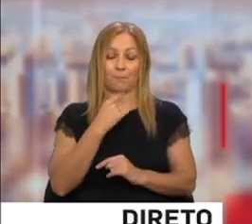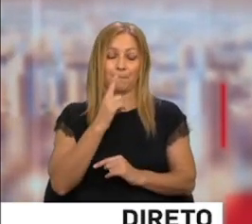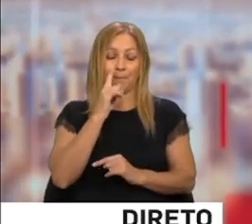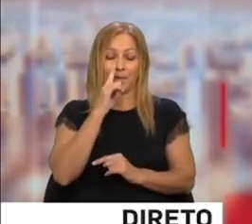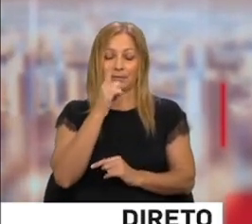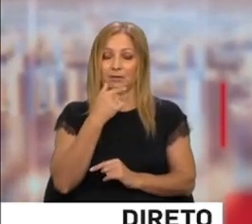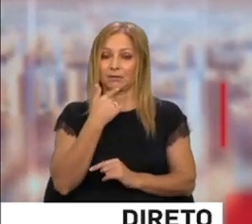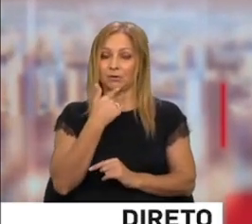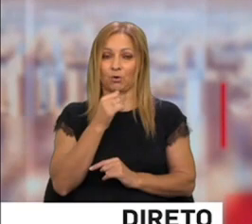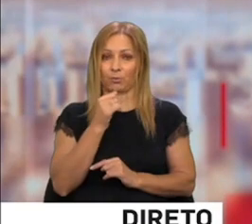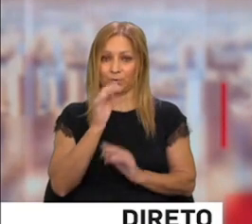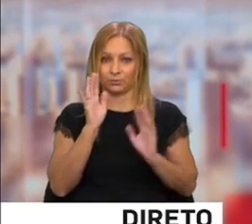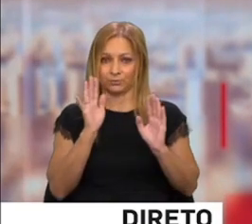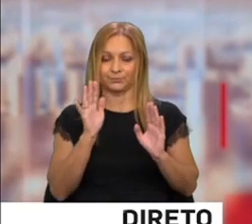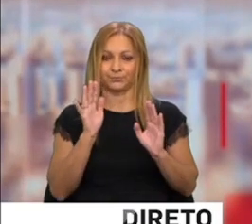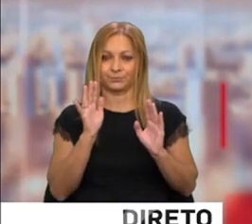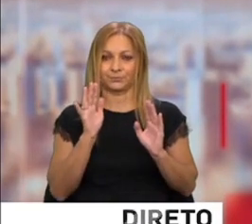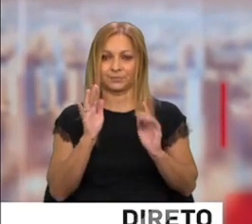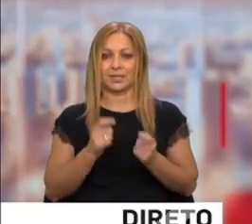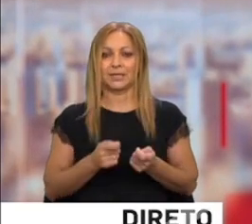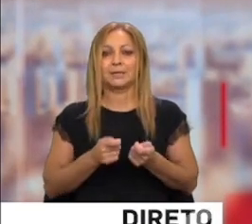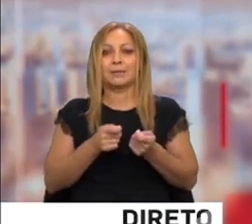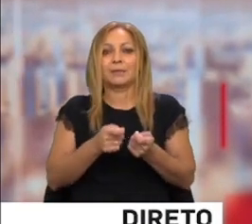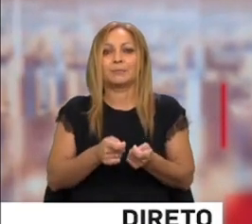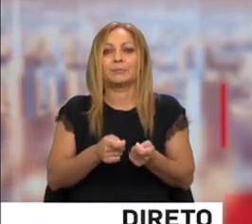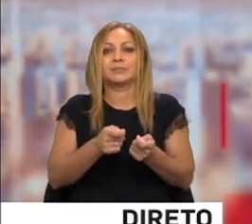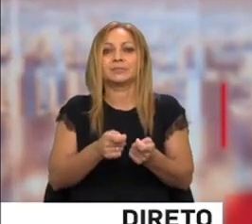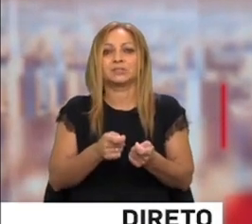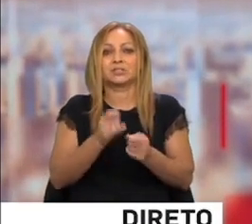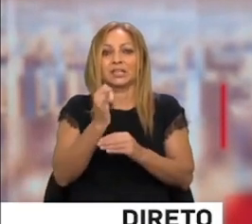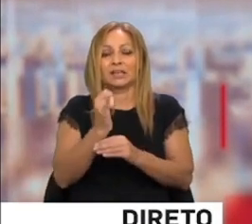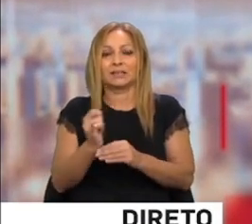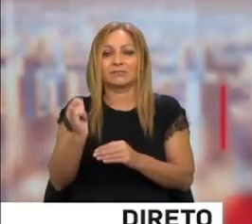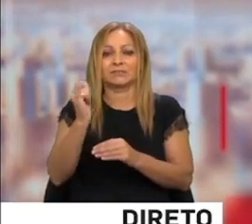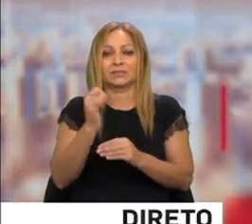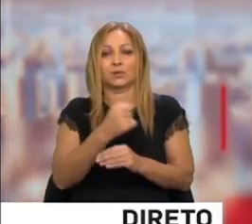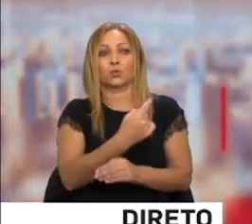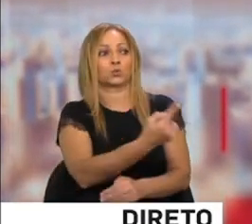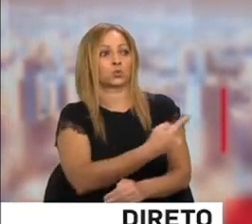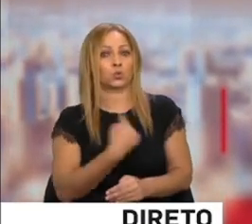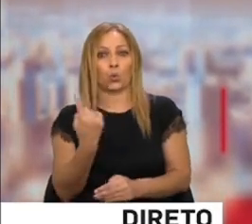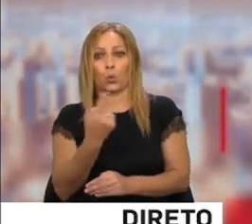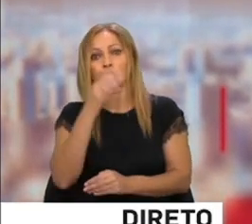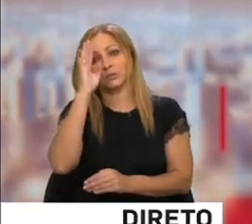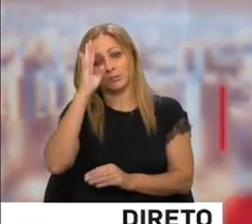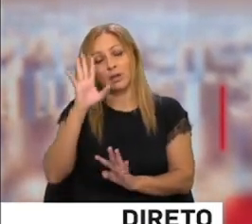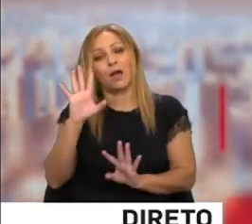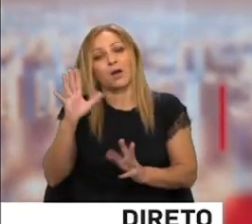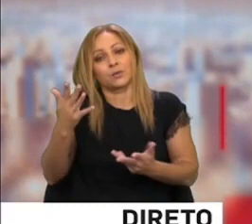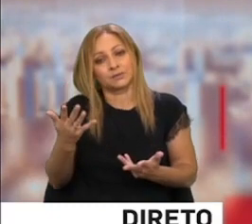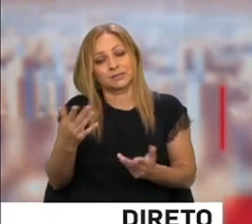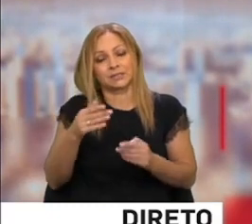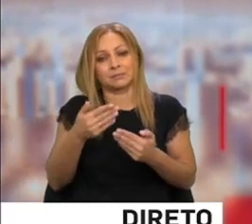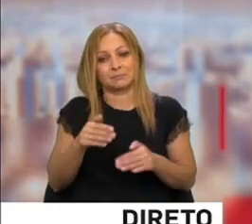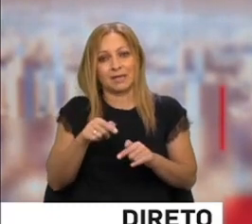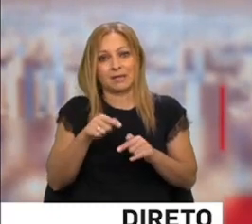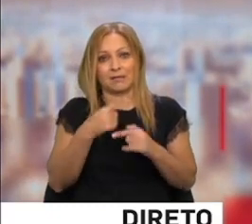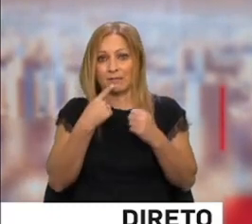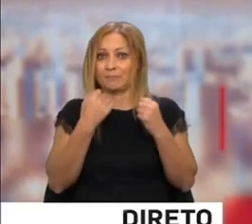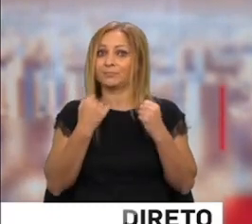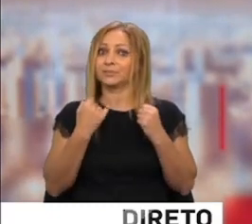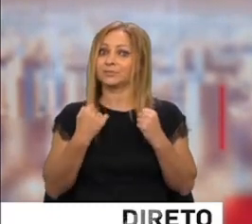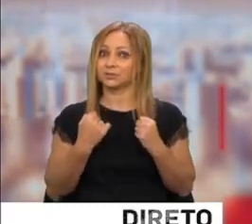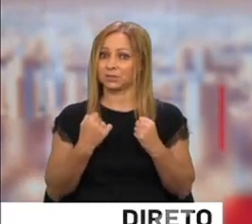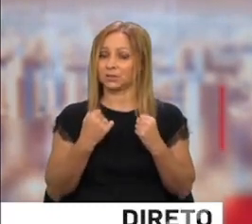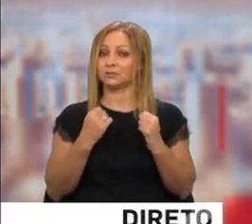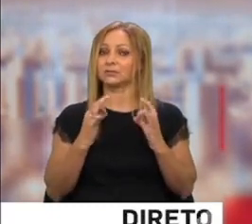dissesse que é persistência desta inflação é algo que todos estávamos à espera e criar a acontecer parece-me que ela está a ser mais consistente àquilo que